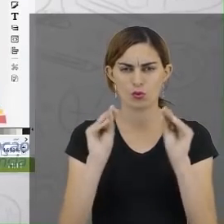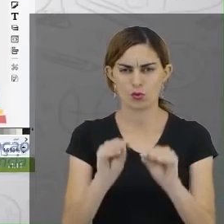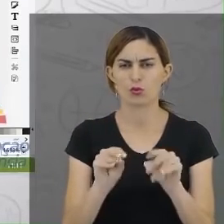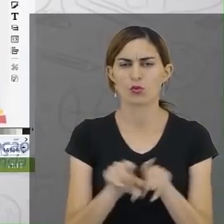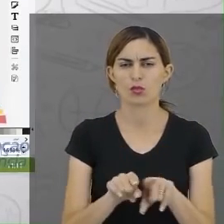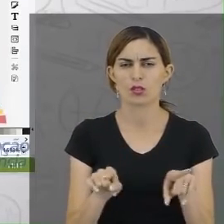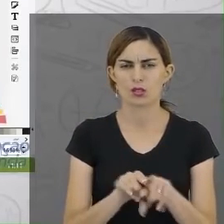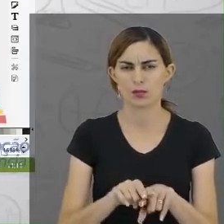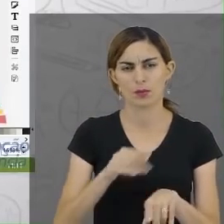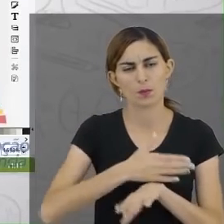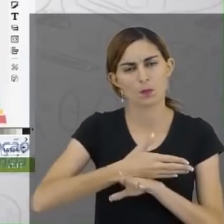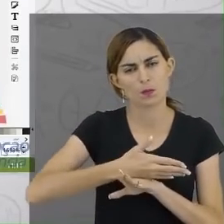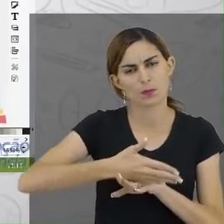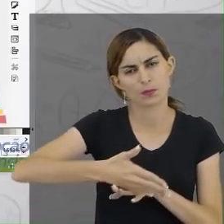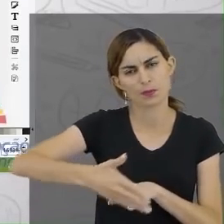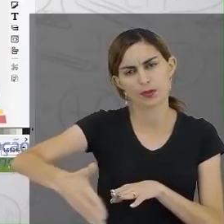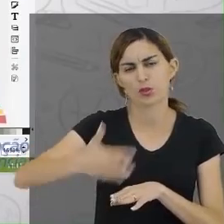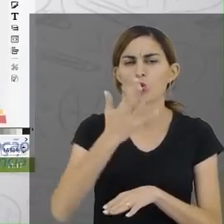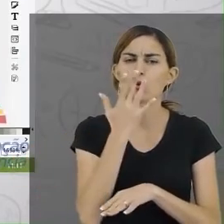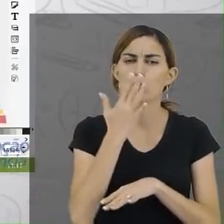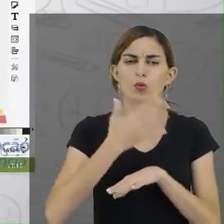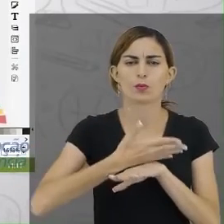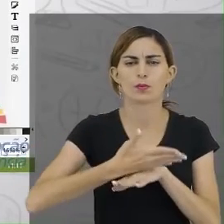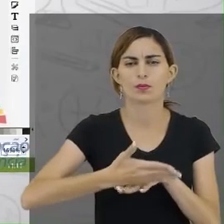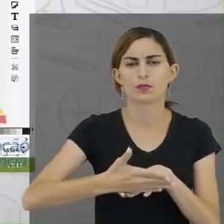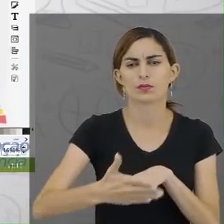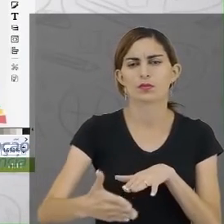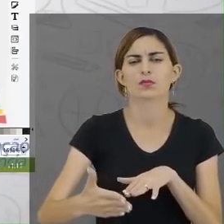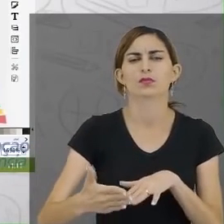vamos colocar também o branco.